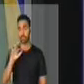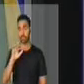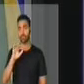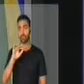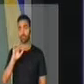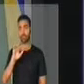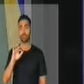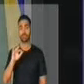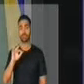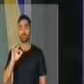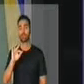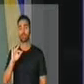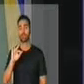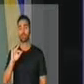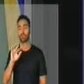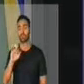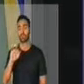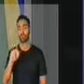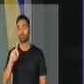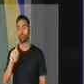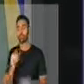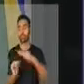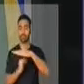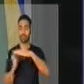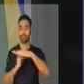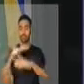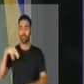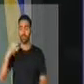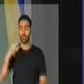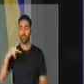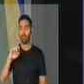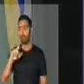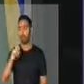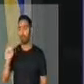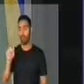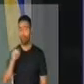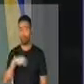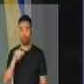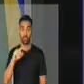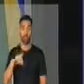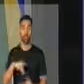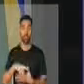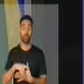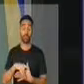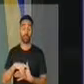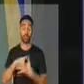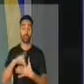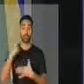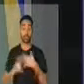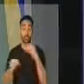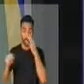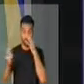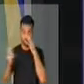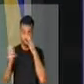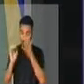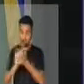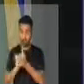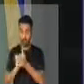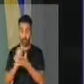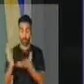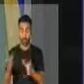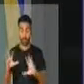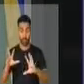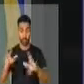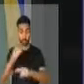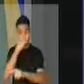Napoleão Nauriano, e desde já meus cumprimentos a doutor Ivo, diretor-geral do Hospital Napoleão Nauriano, e todos